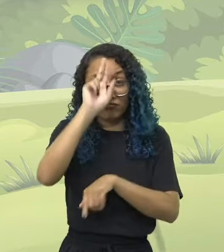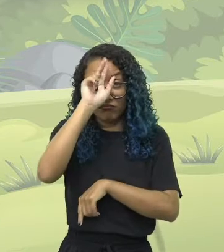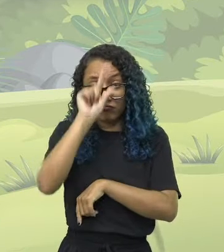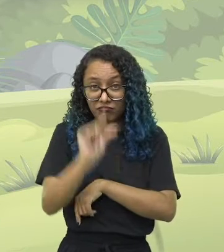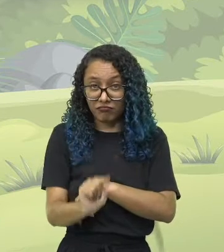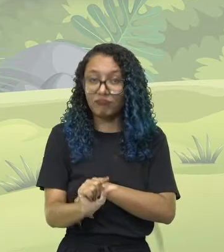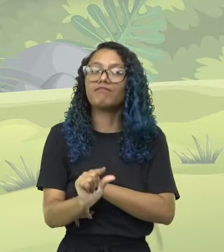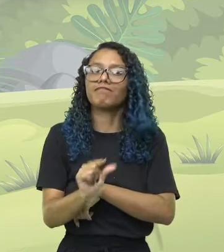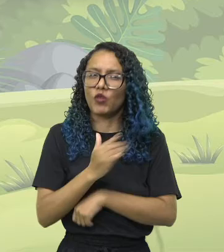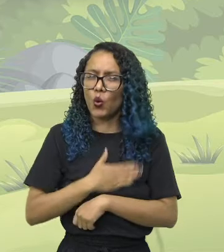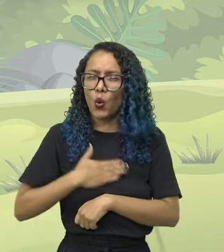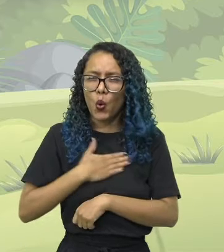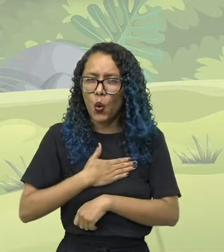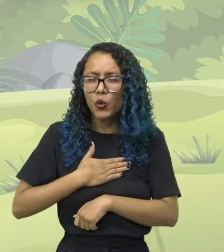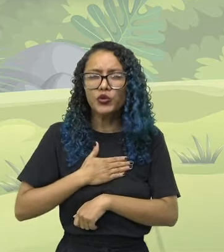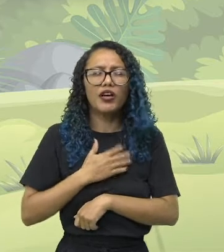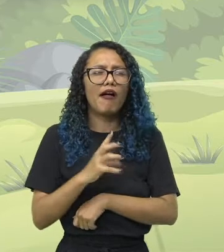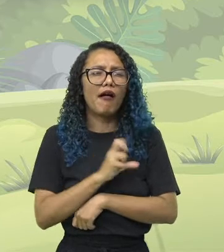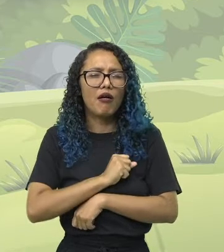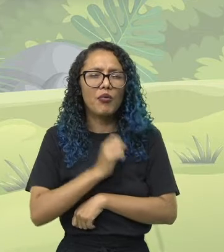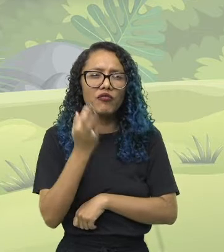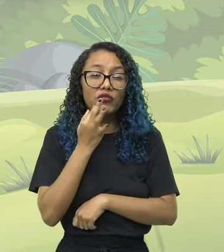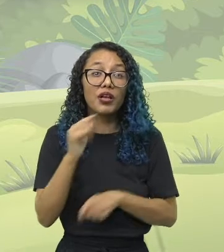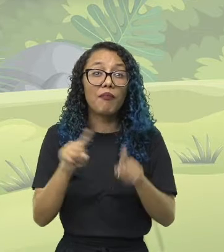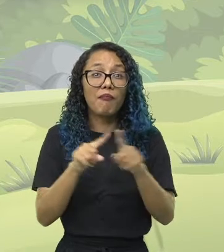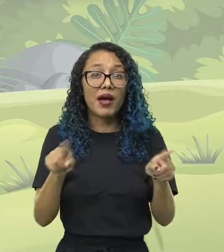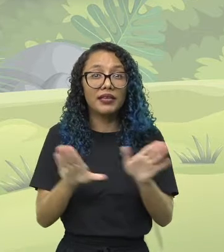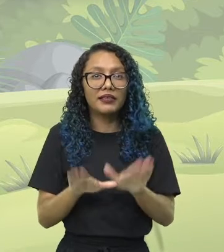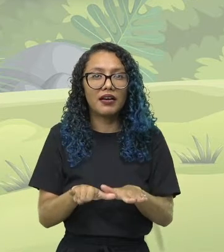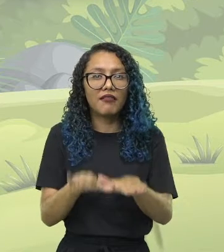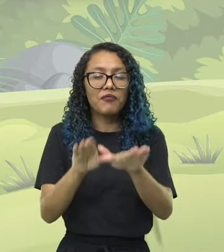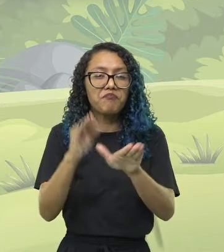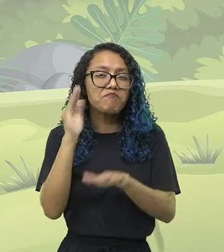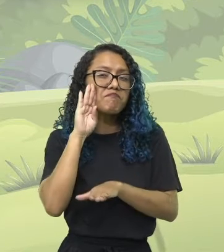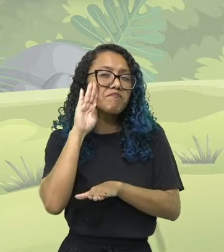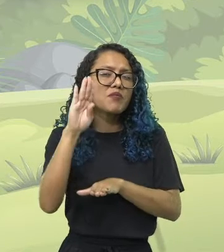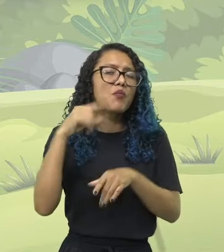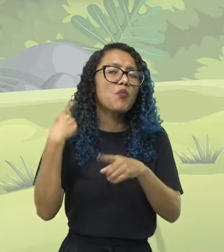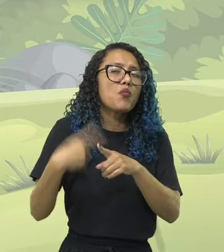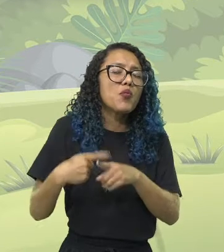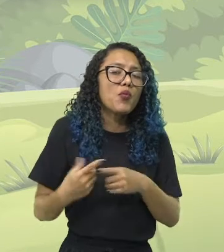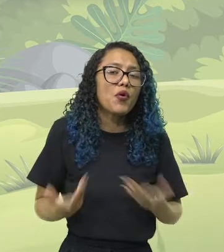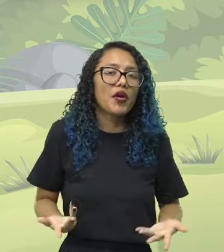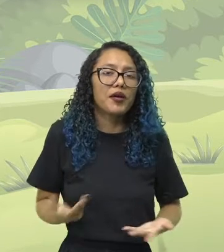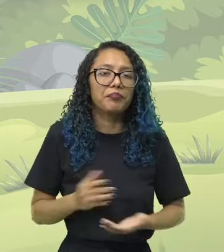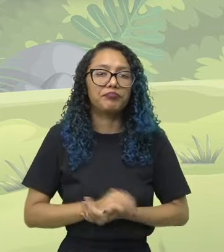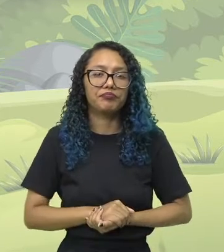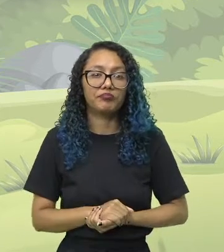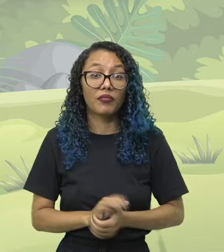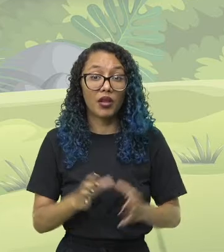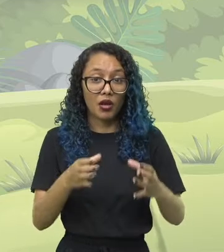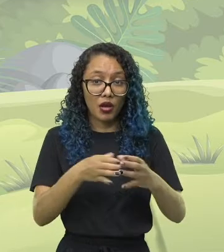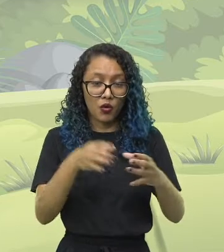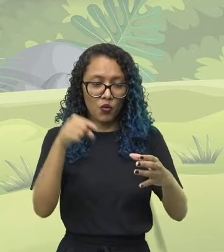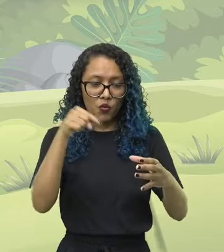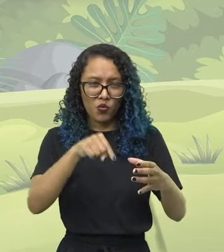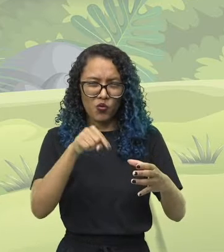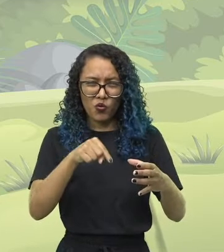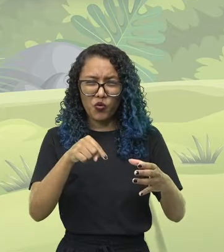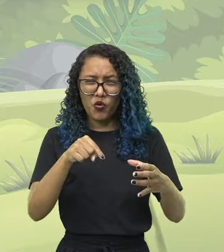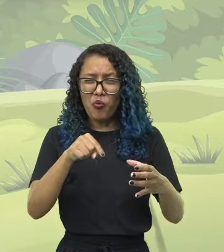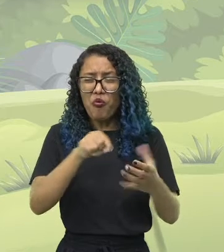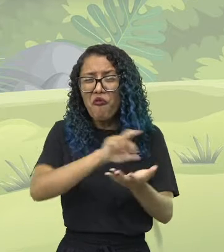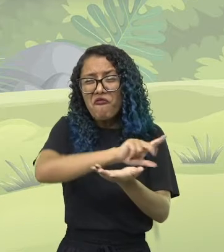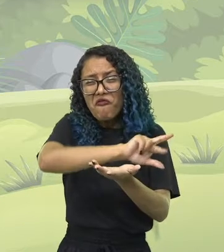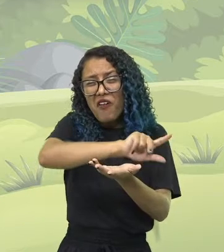formigas. Mas as aves se destacam, porque representam um dos grupos mais numerosos